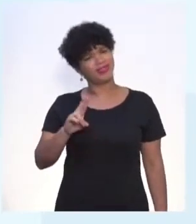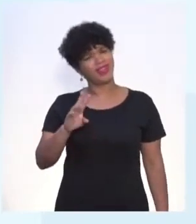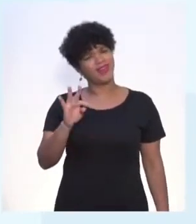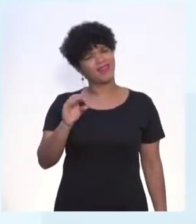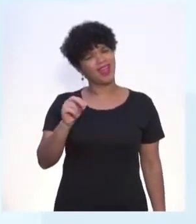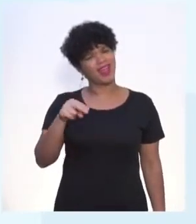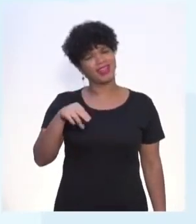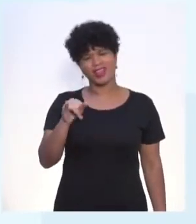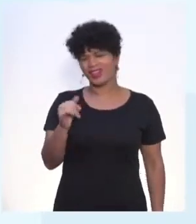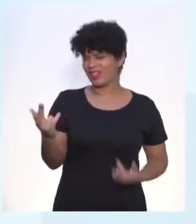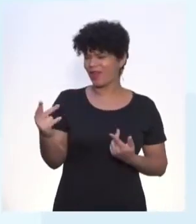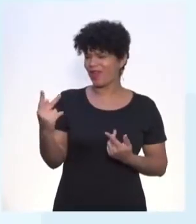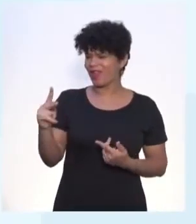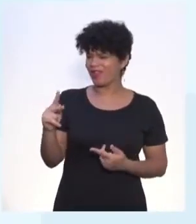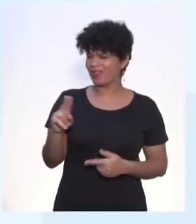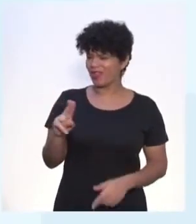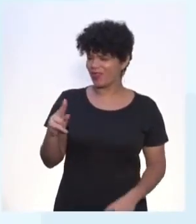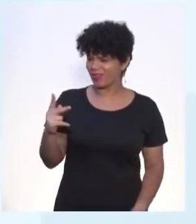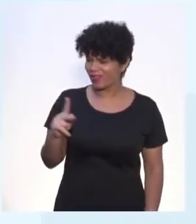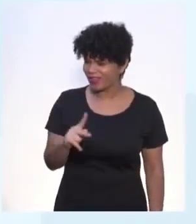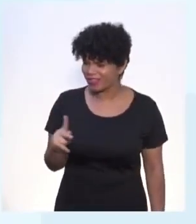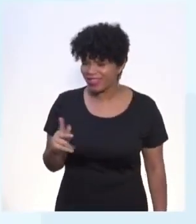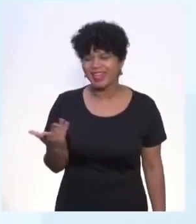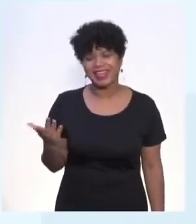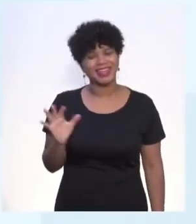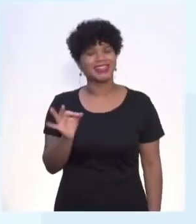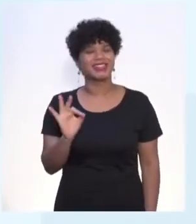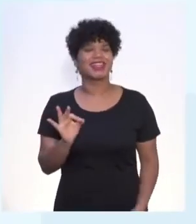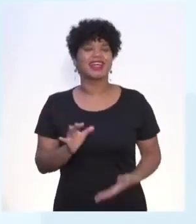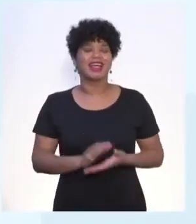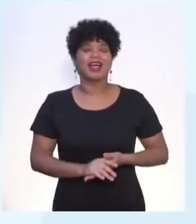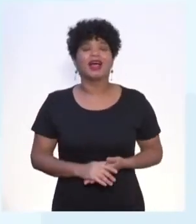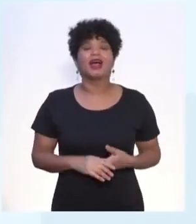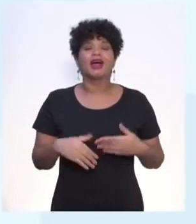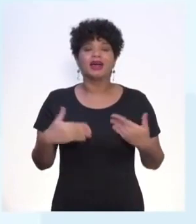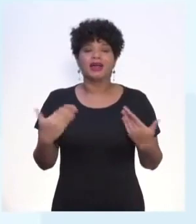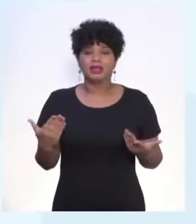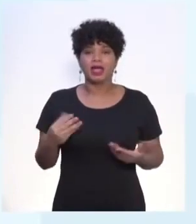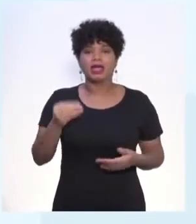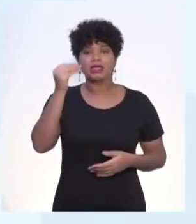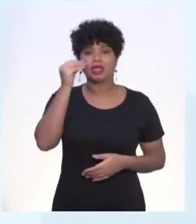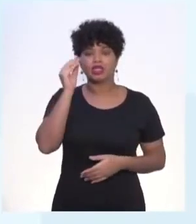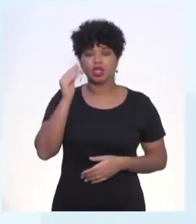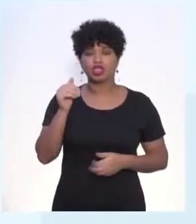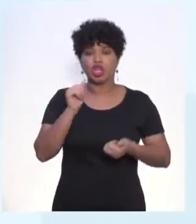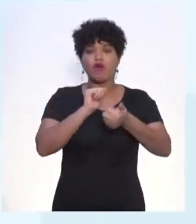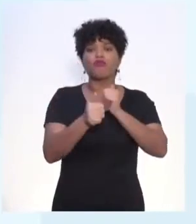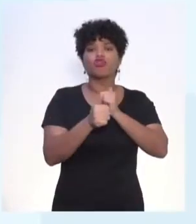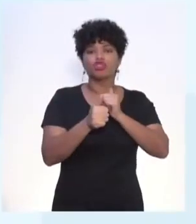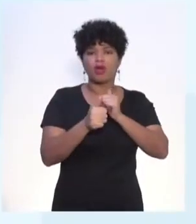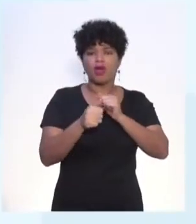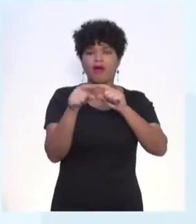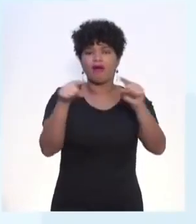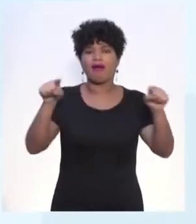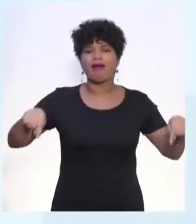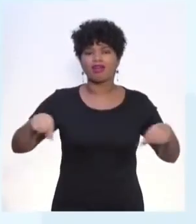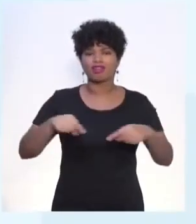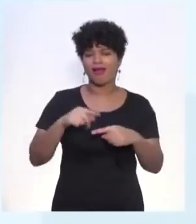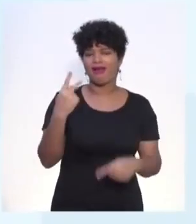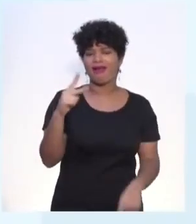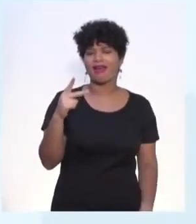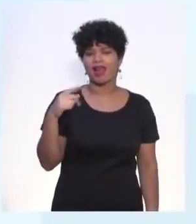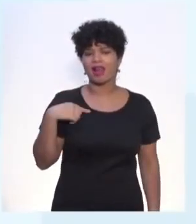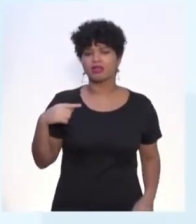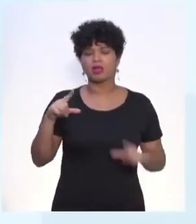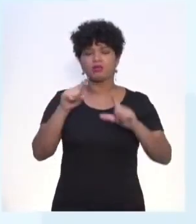né? Um Tony que bateu algumas faltas no campeonato de futsal lá da escola que ele estuda. Estão registradas no